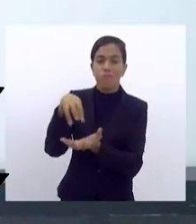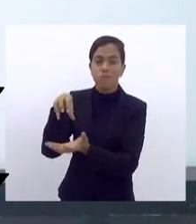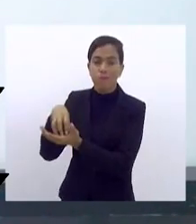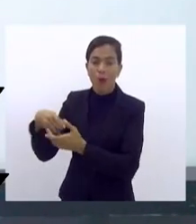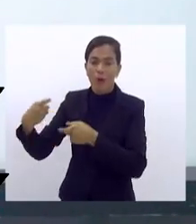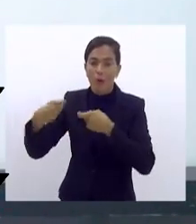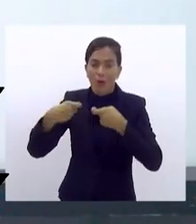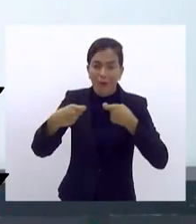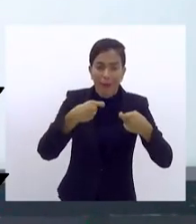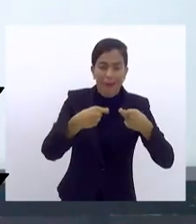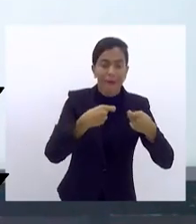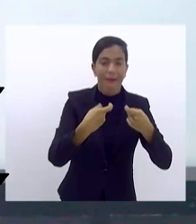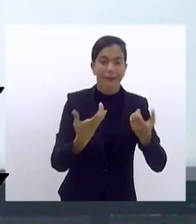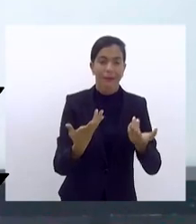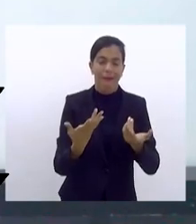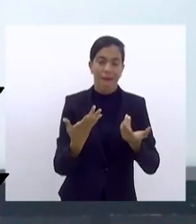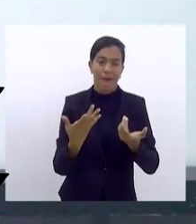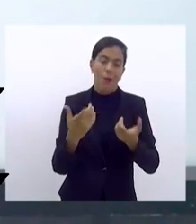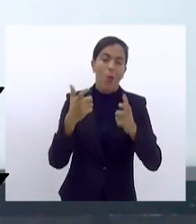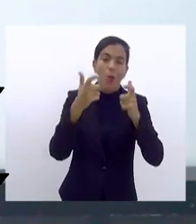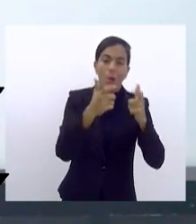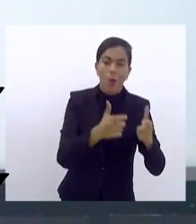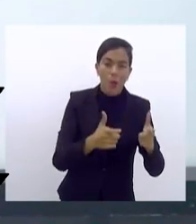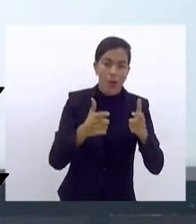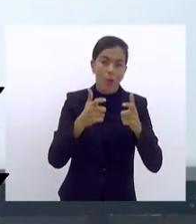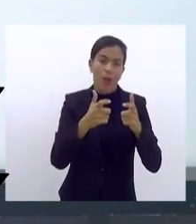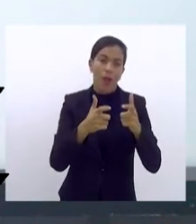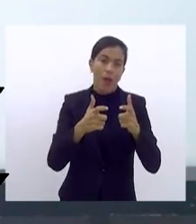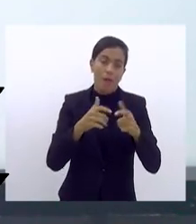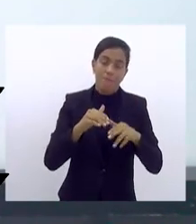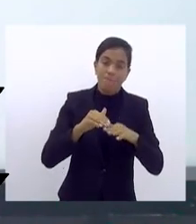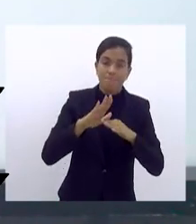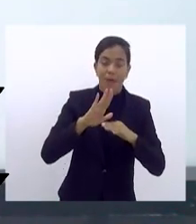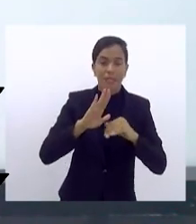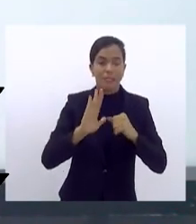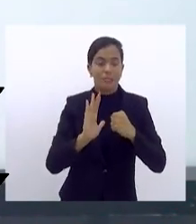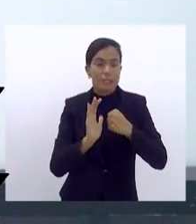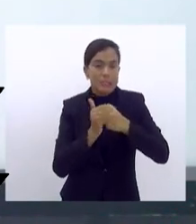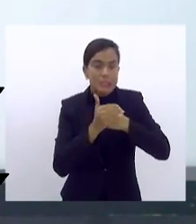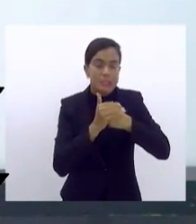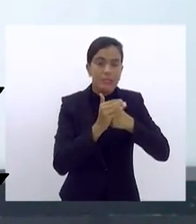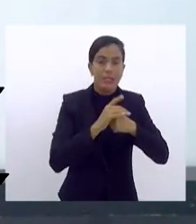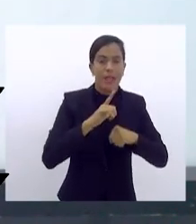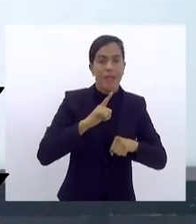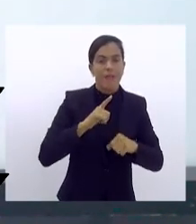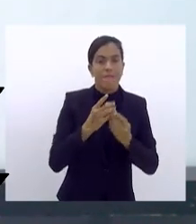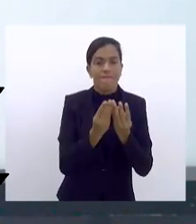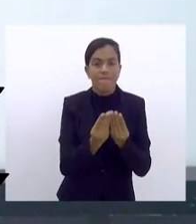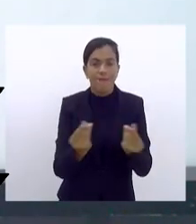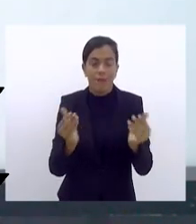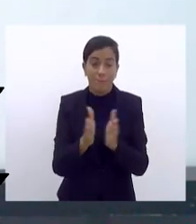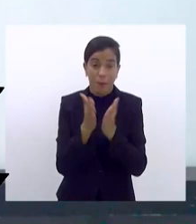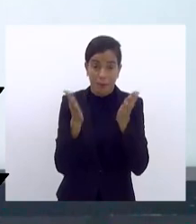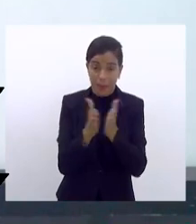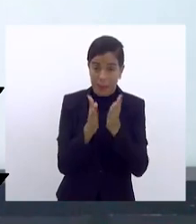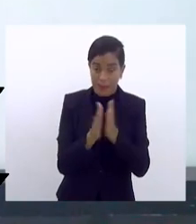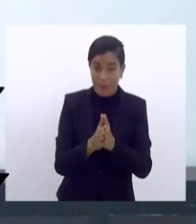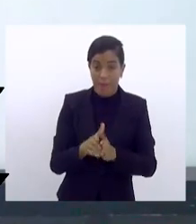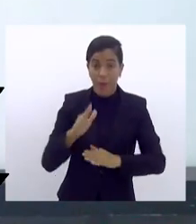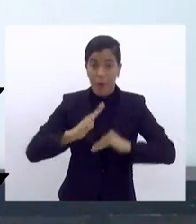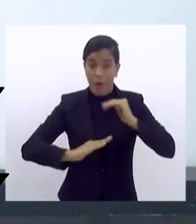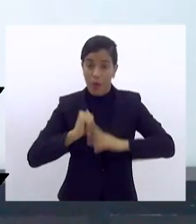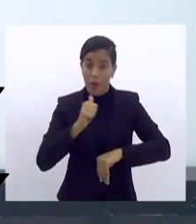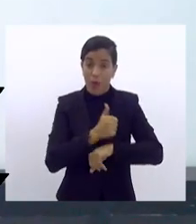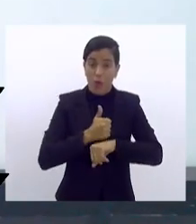confronto ou localidades de aguda marginalização e extrema vulnerabilidade os profissionais